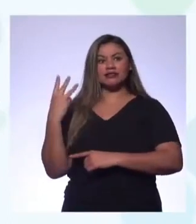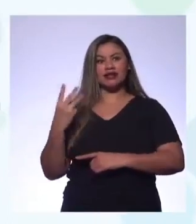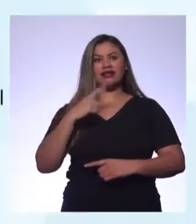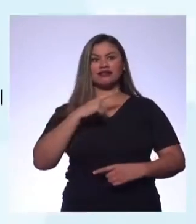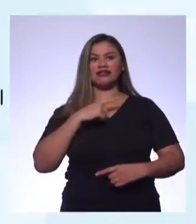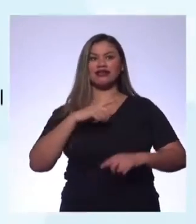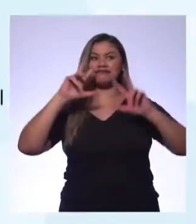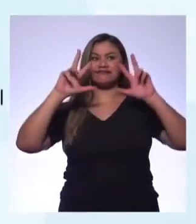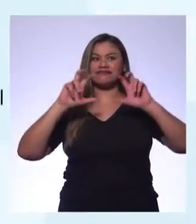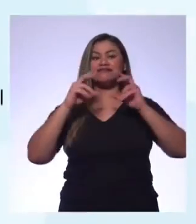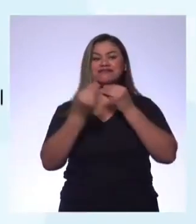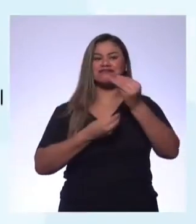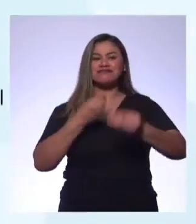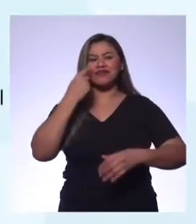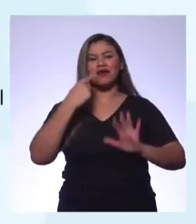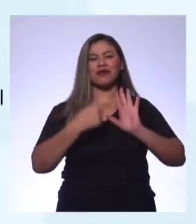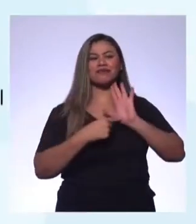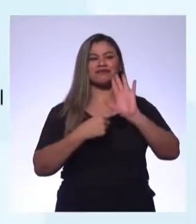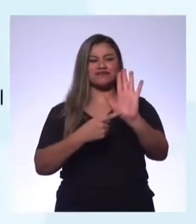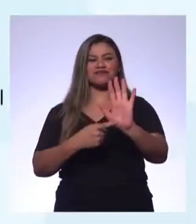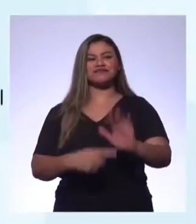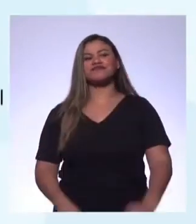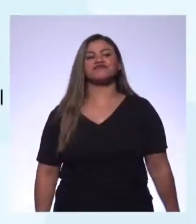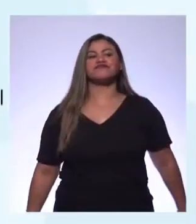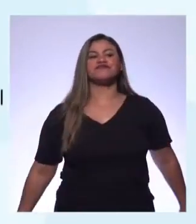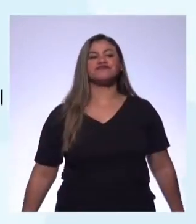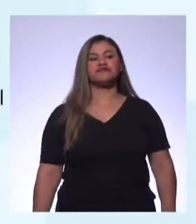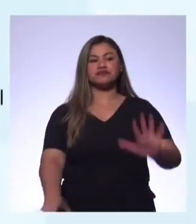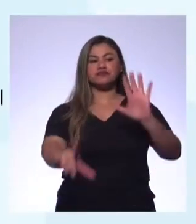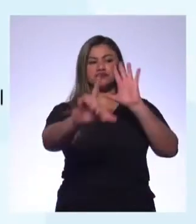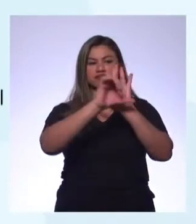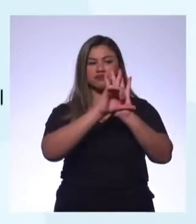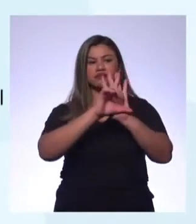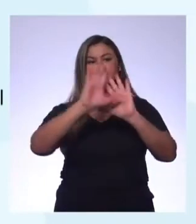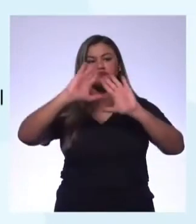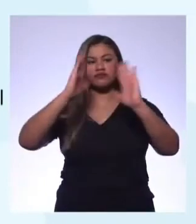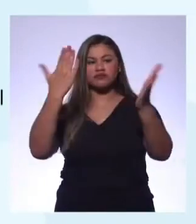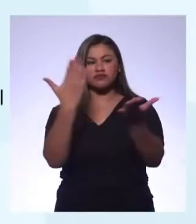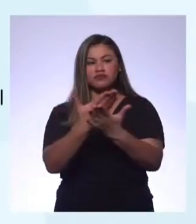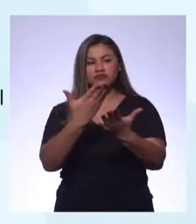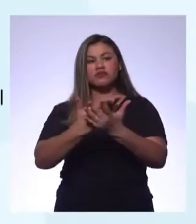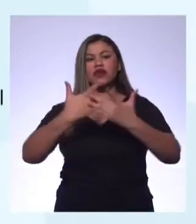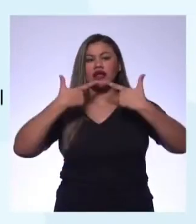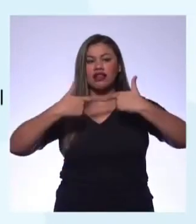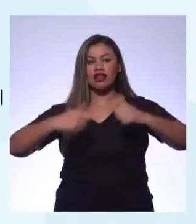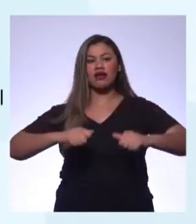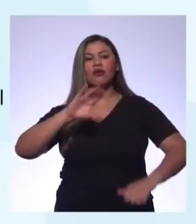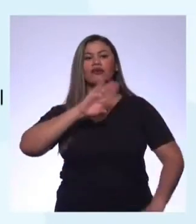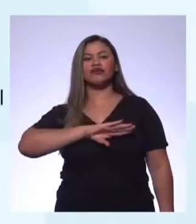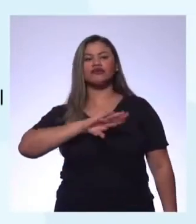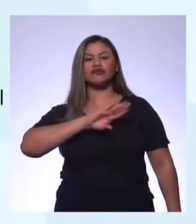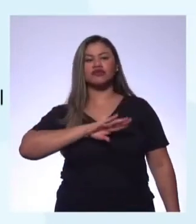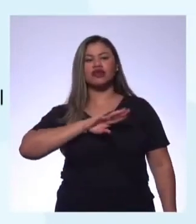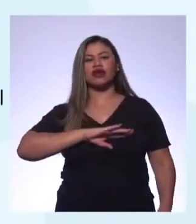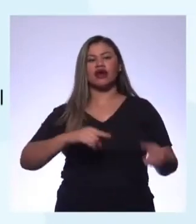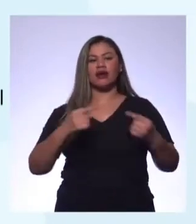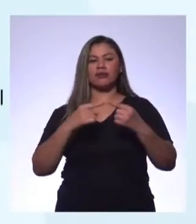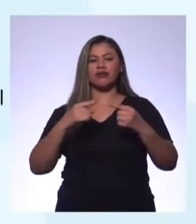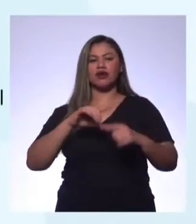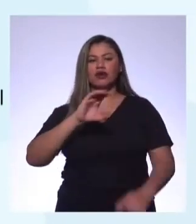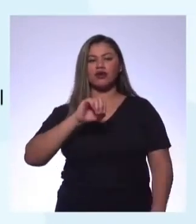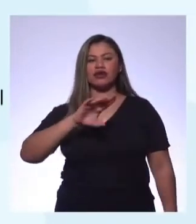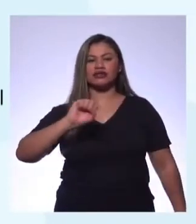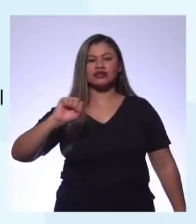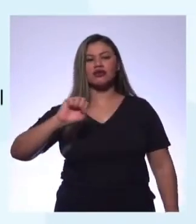é o tema? Vamos lá, apresentação. A lei, a escola e a língua portuguesa. O assunto ele é